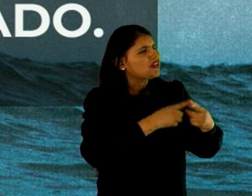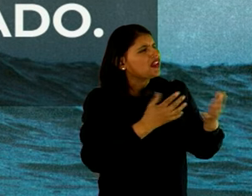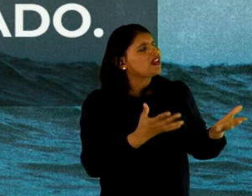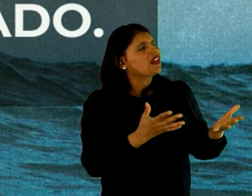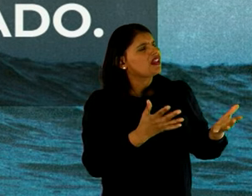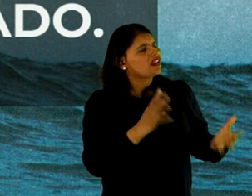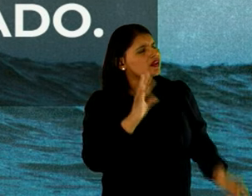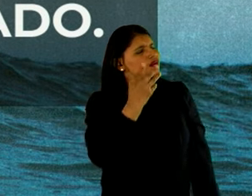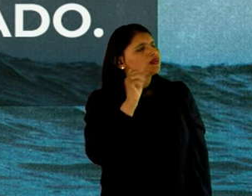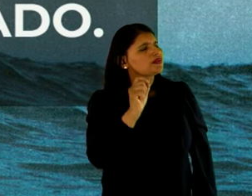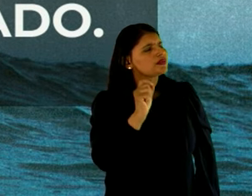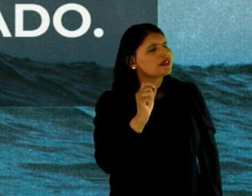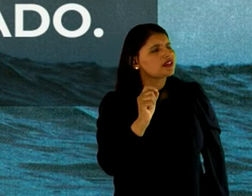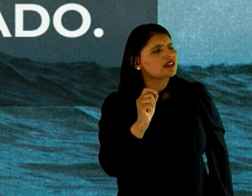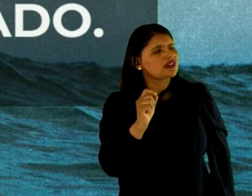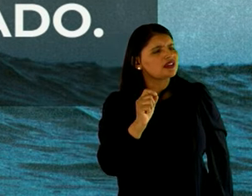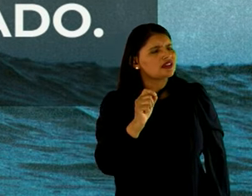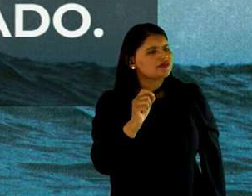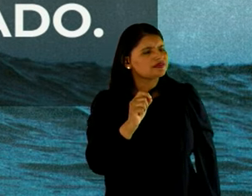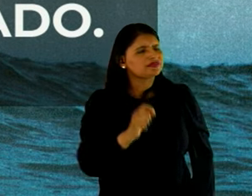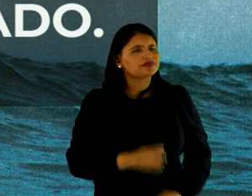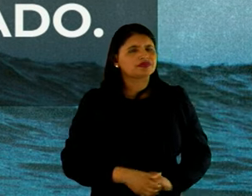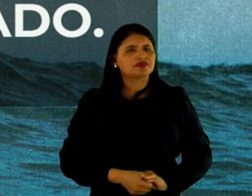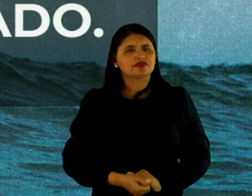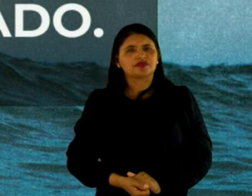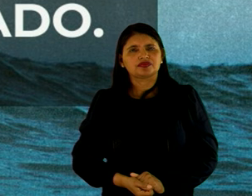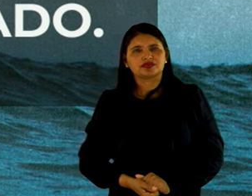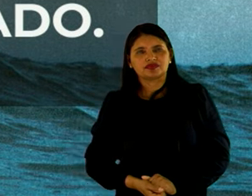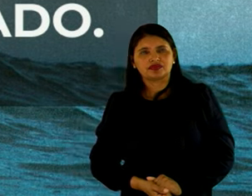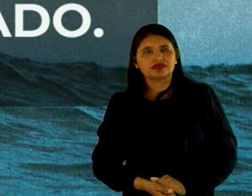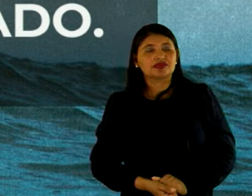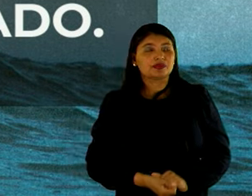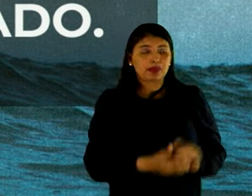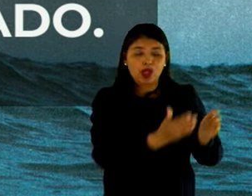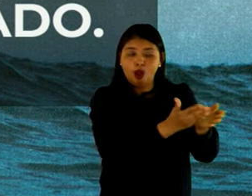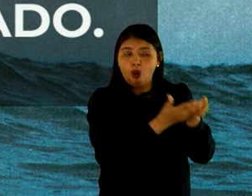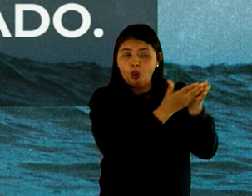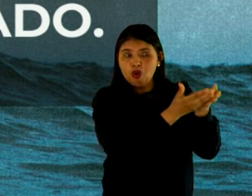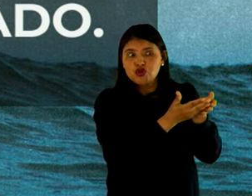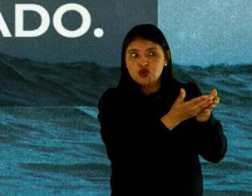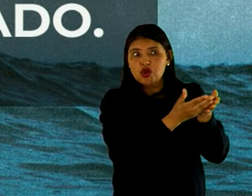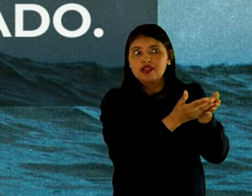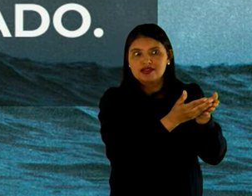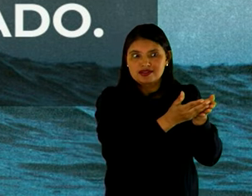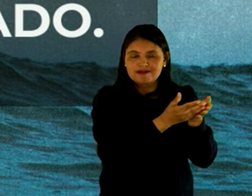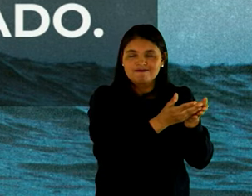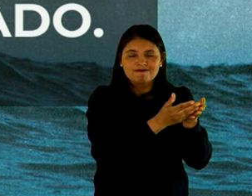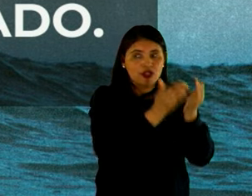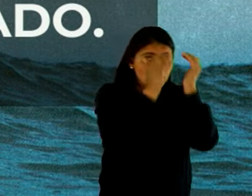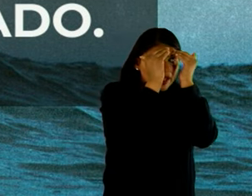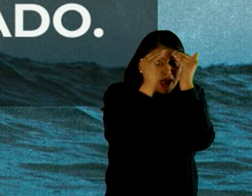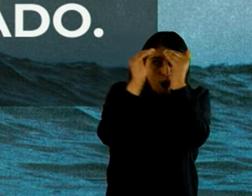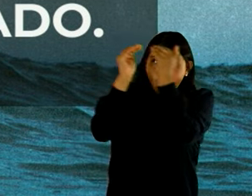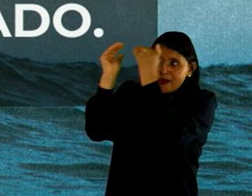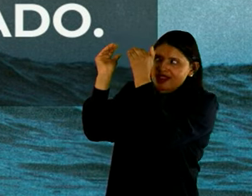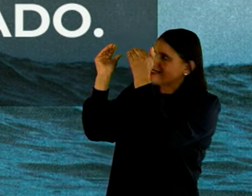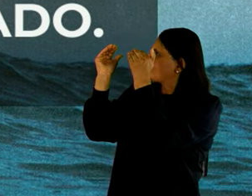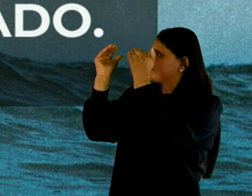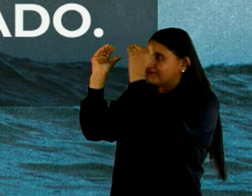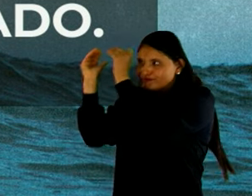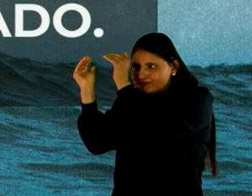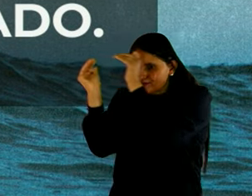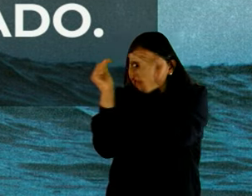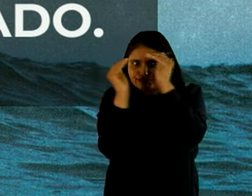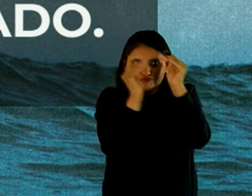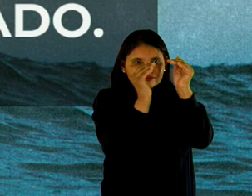isso? Pois sabiam os homens que fugia da presença do Senhor porque ele tinha declarado.